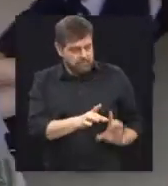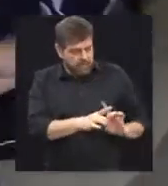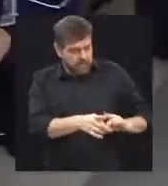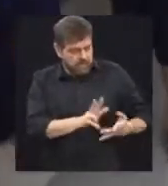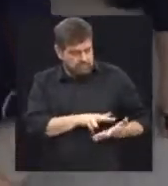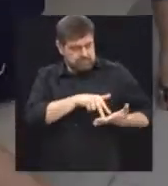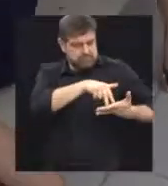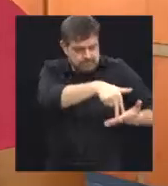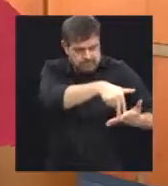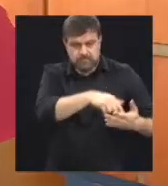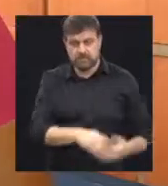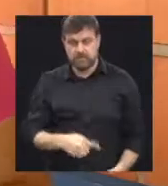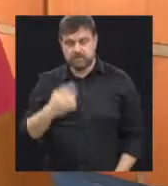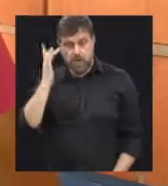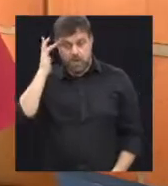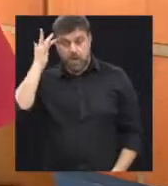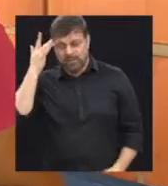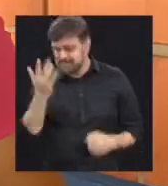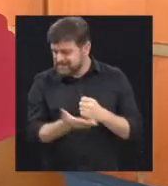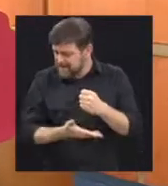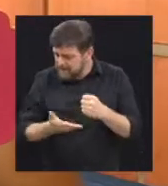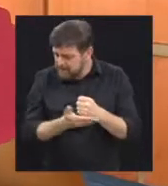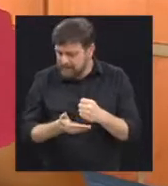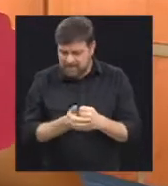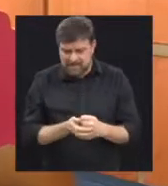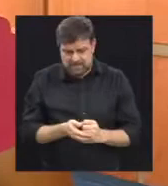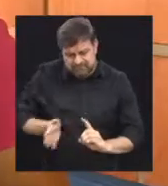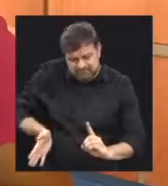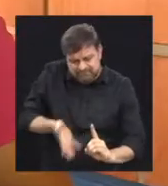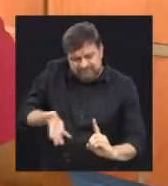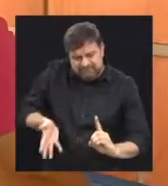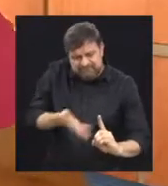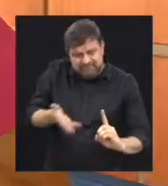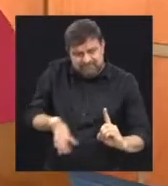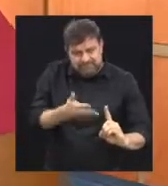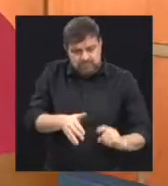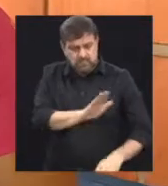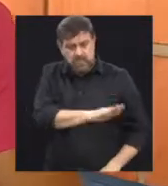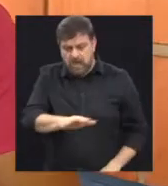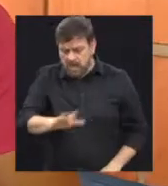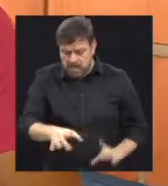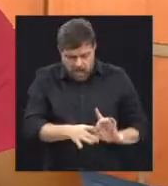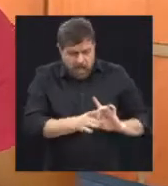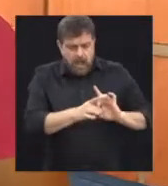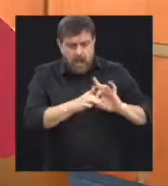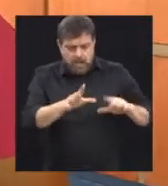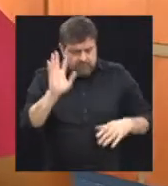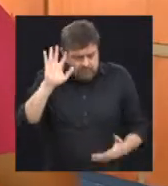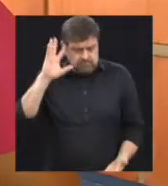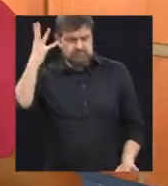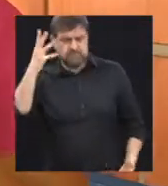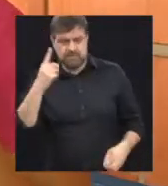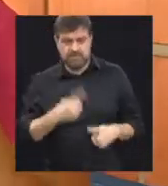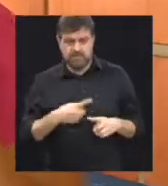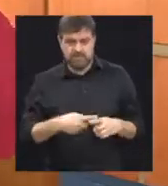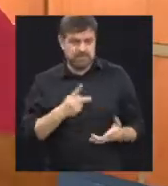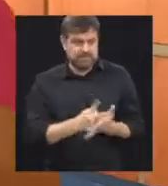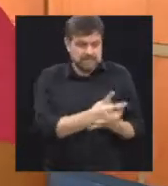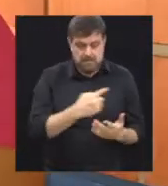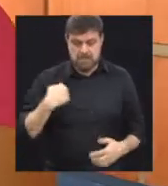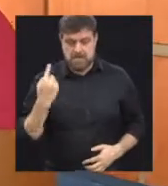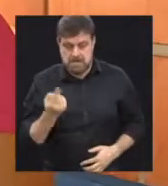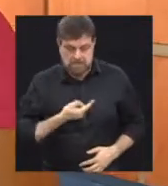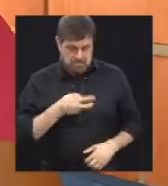das crianças. Acho assim que é fundamental, acho que desde pequeno a criança ter essa autonomia, porque senão eles sempre